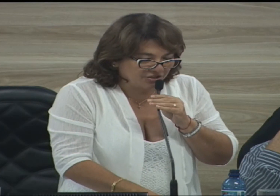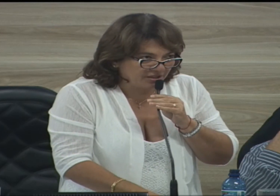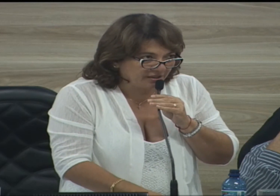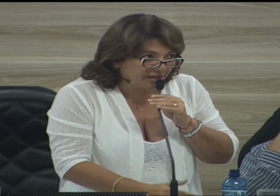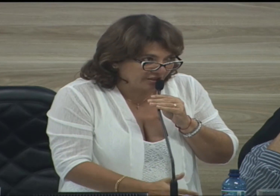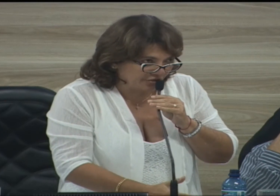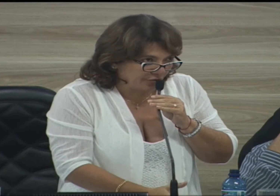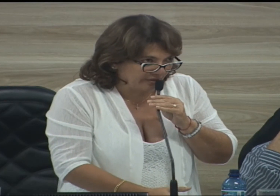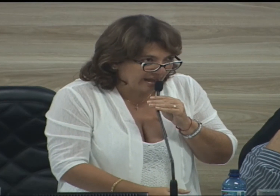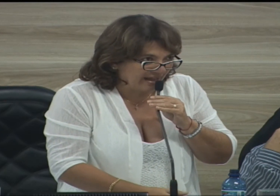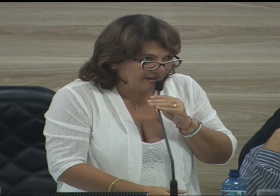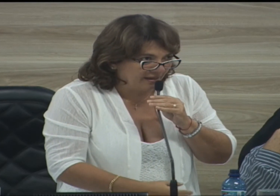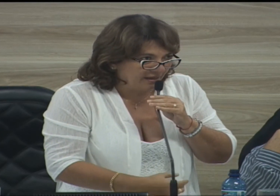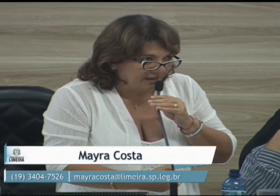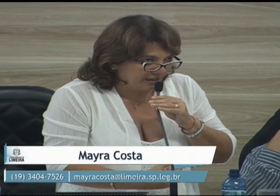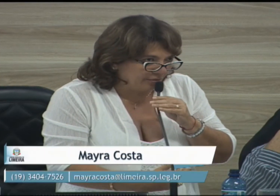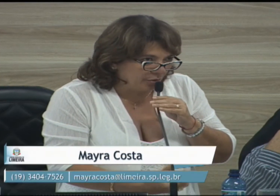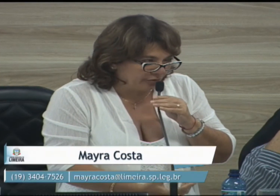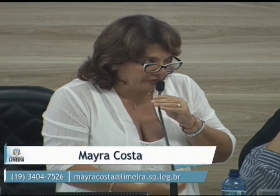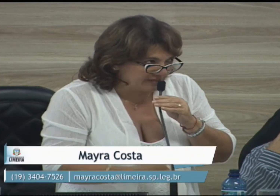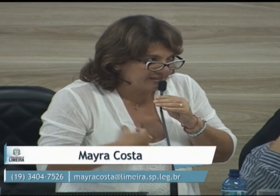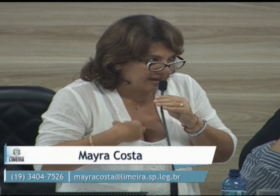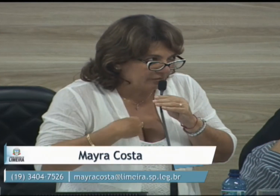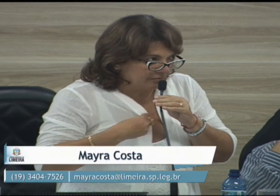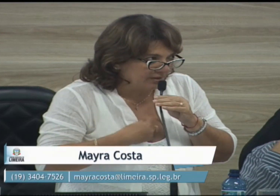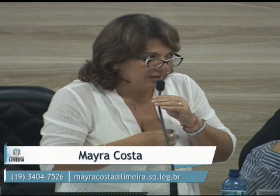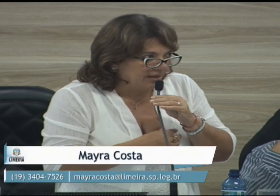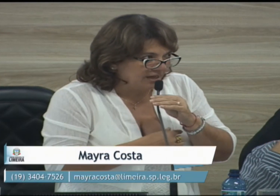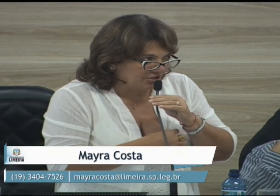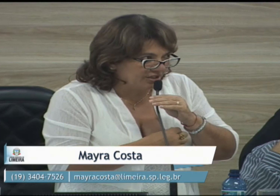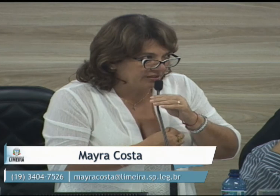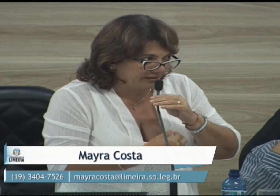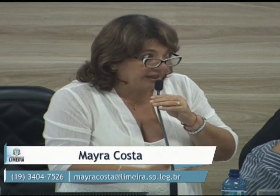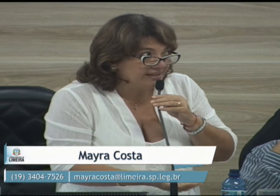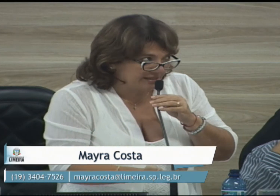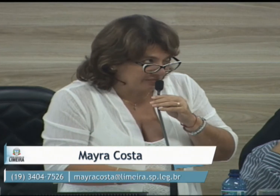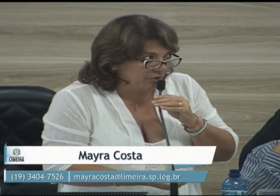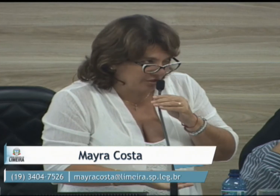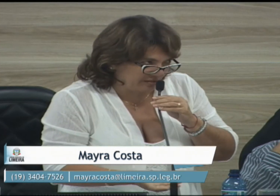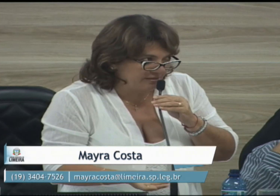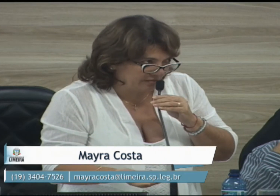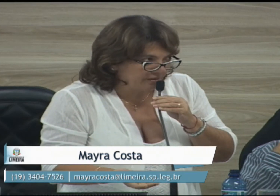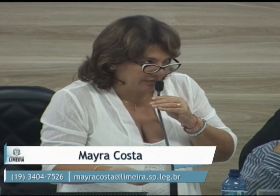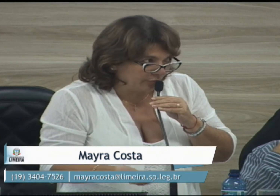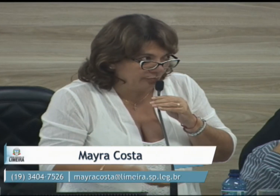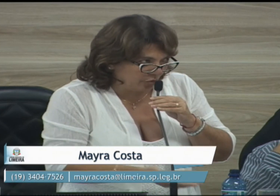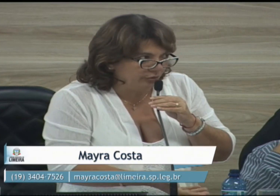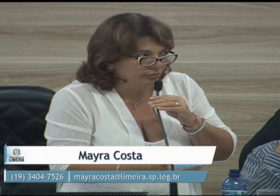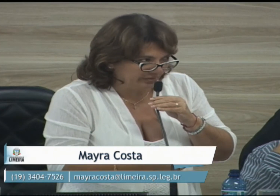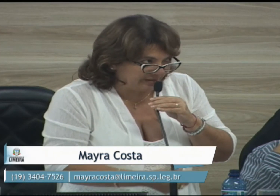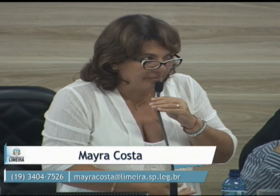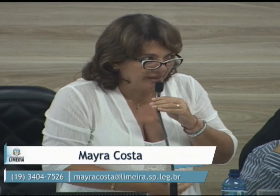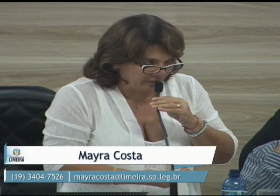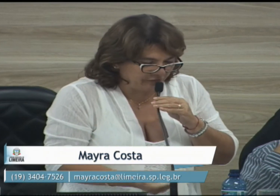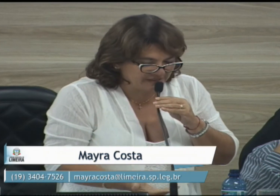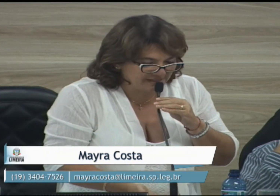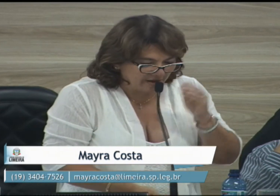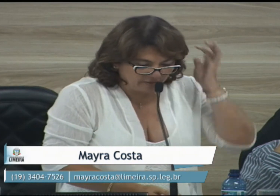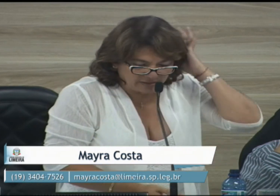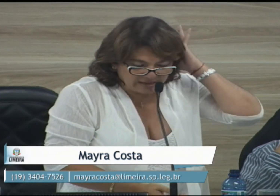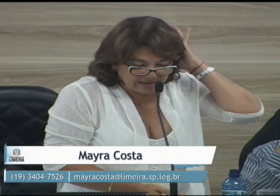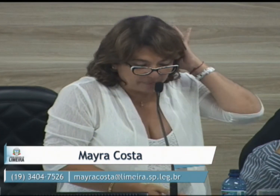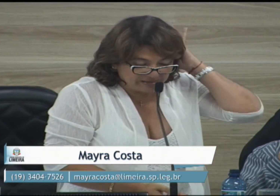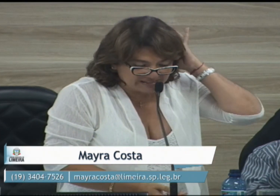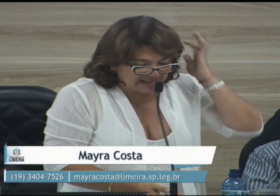A gente questionar e de modo oficial, a gente tem as respostas do modo também